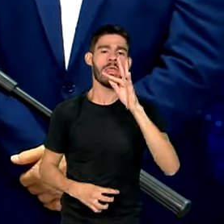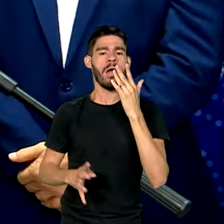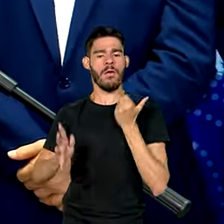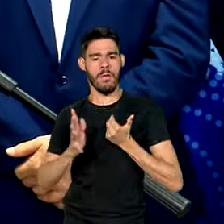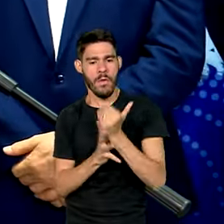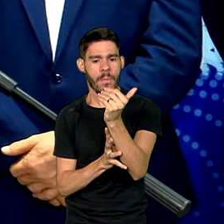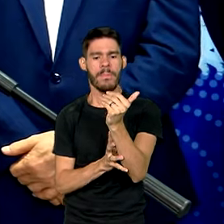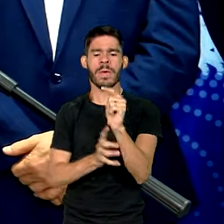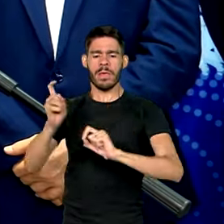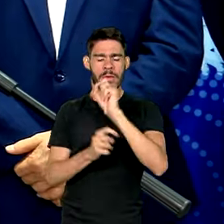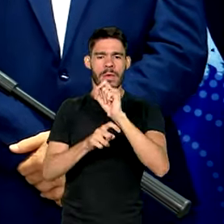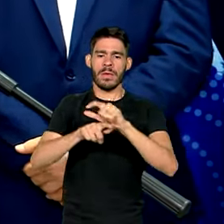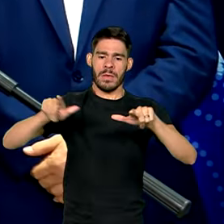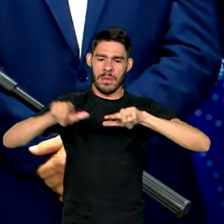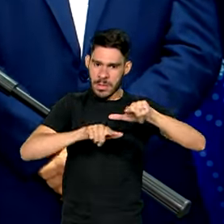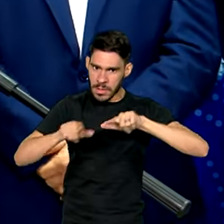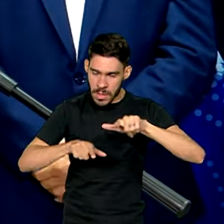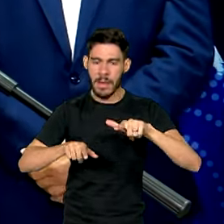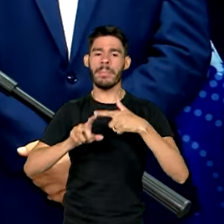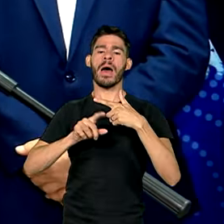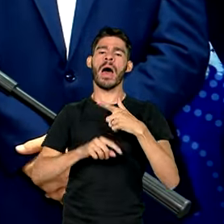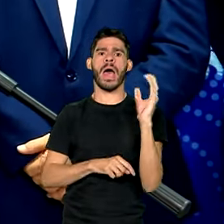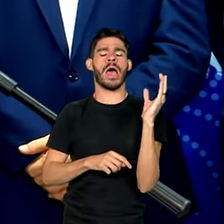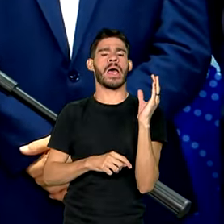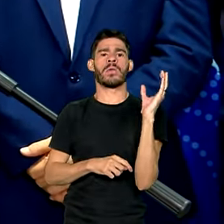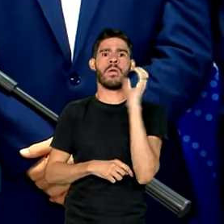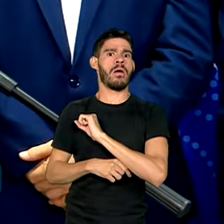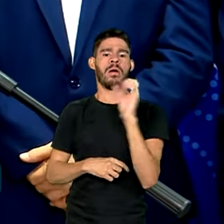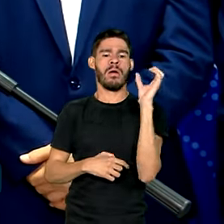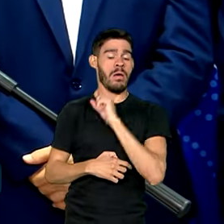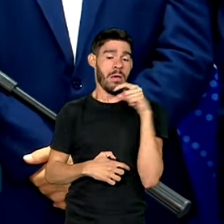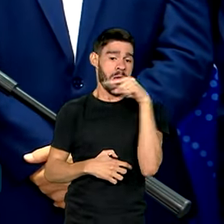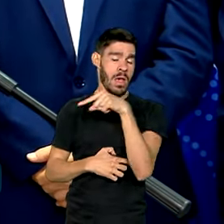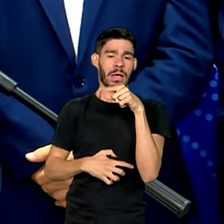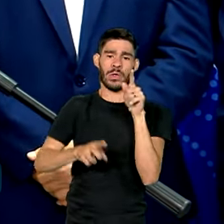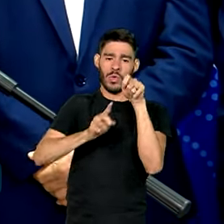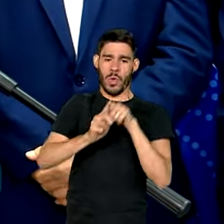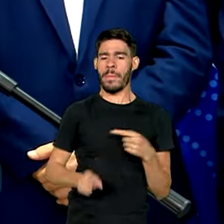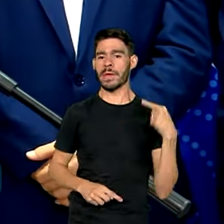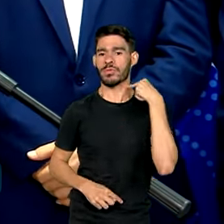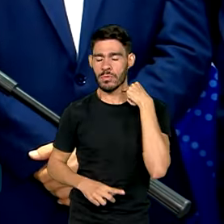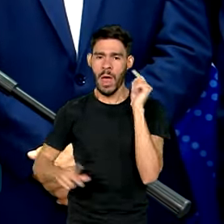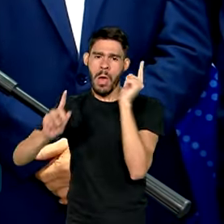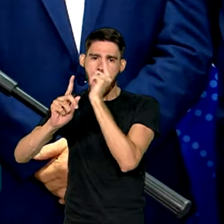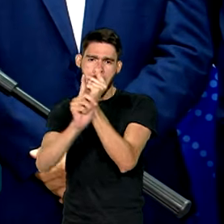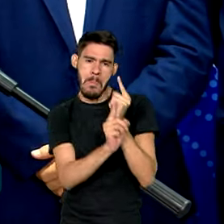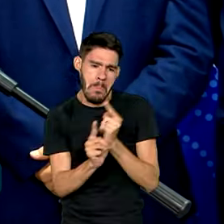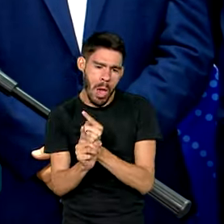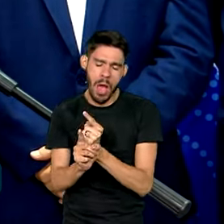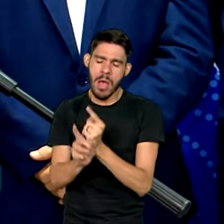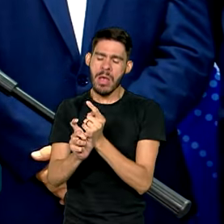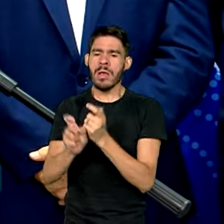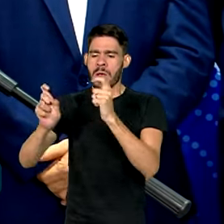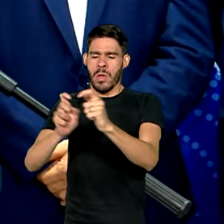começar o trabalho de dragagem o mais rápido possível, ali no mês de maio, já começar a identificar os